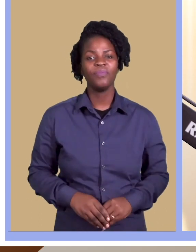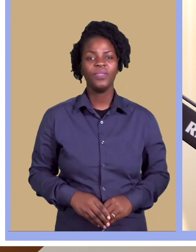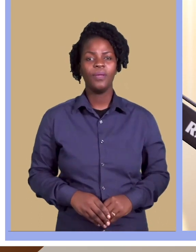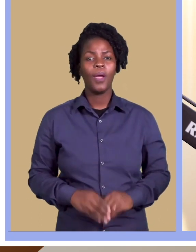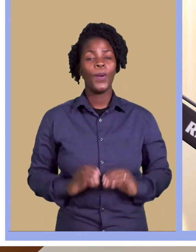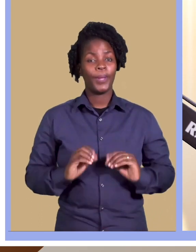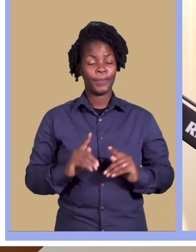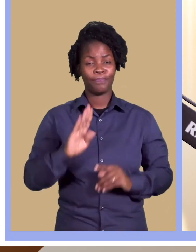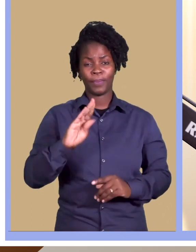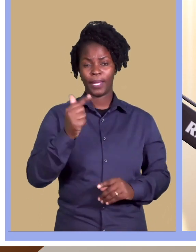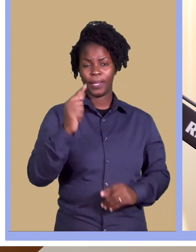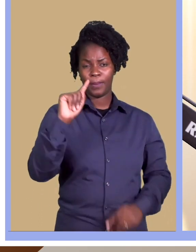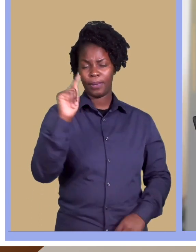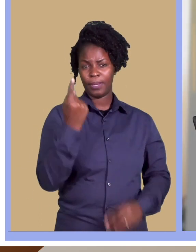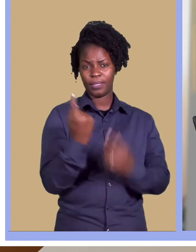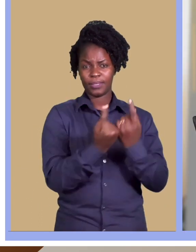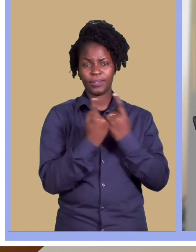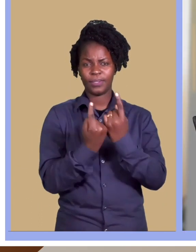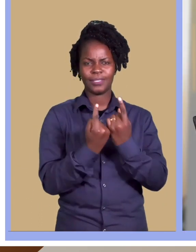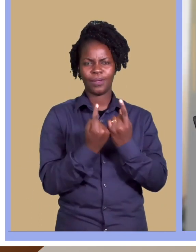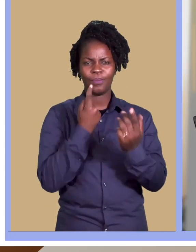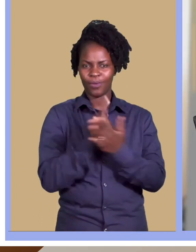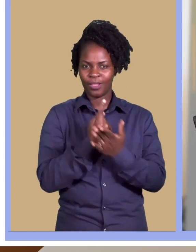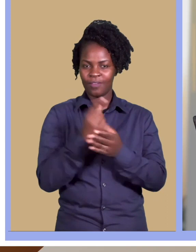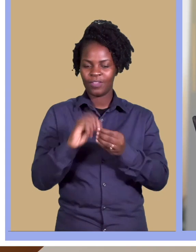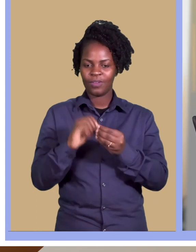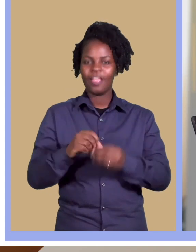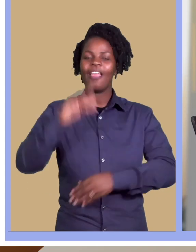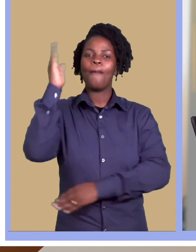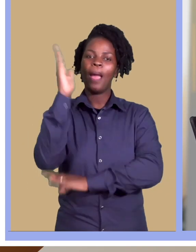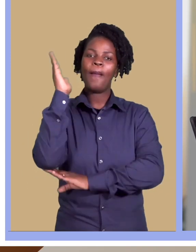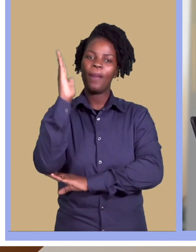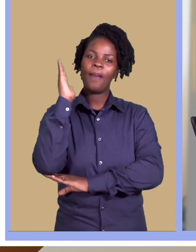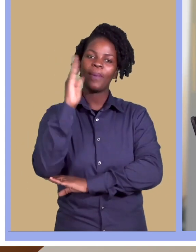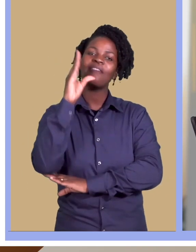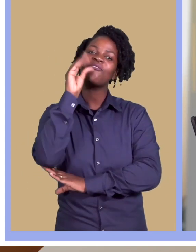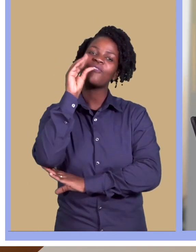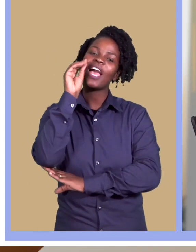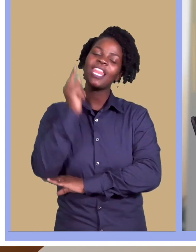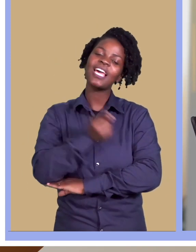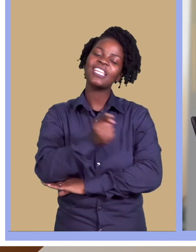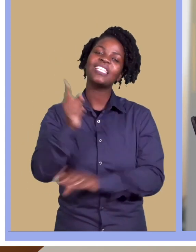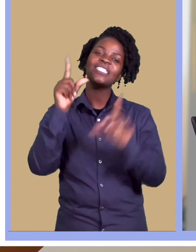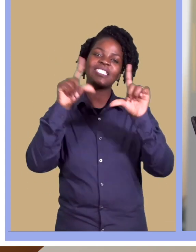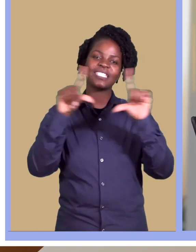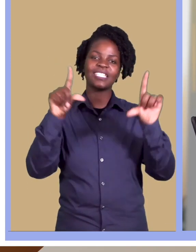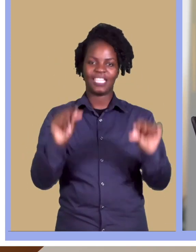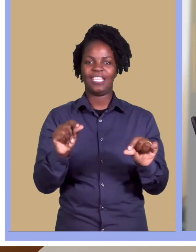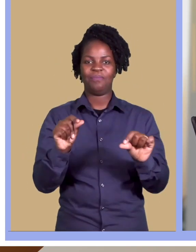falar sobre isso. Né? Eu acho que, para além de falar sobre isso, temos que garantir que